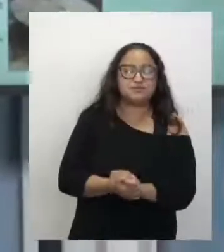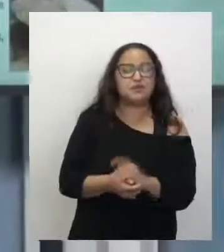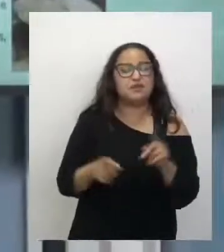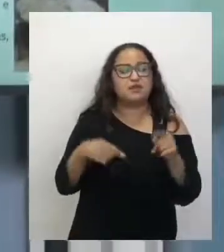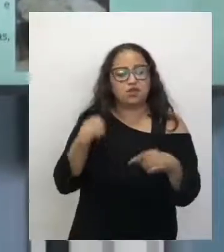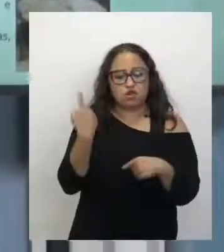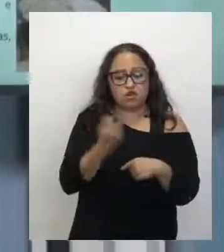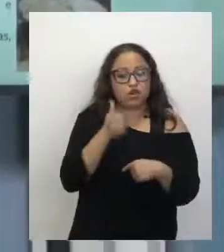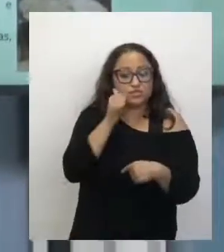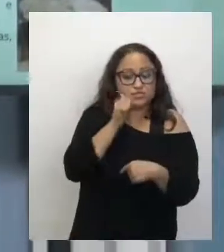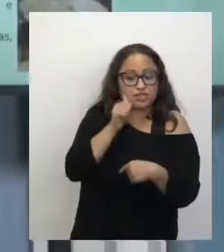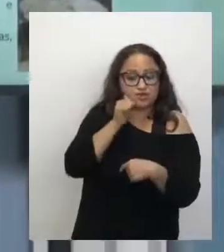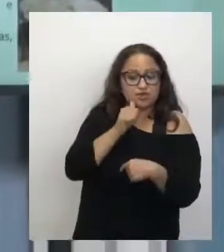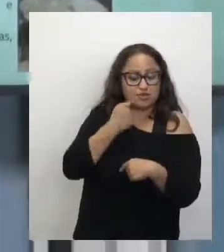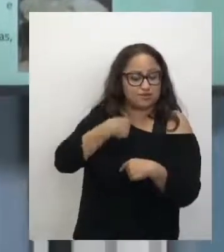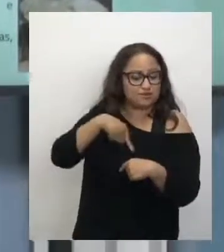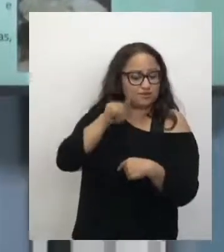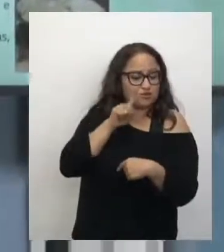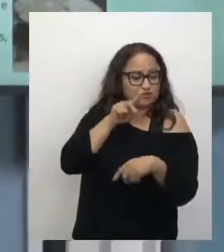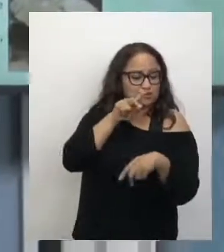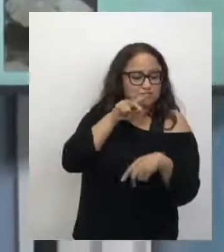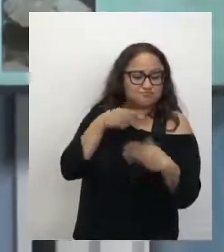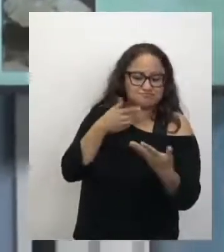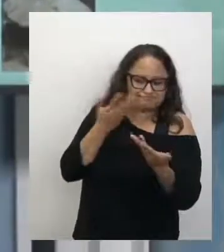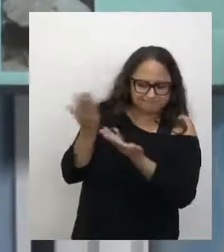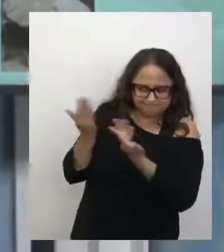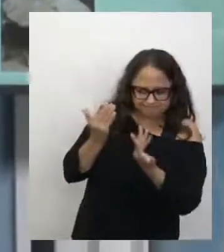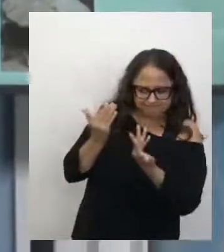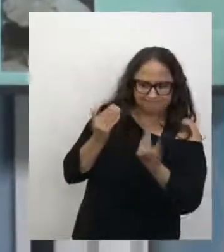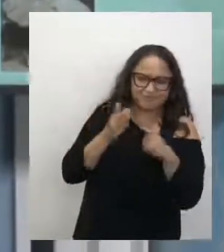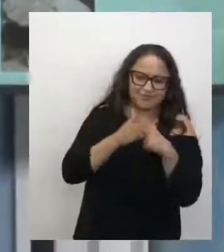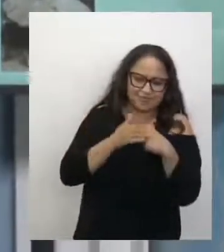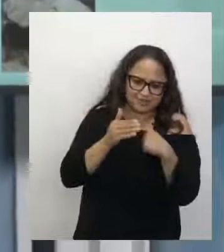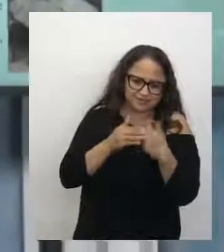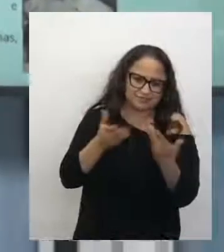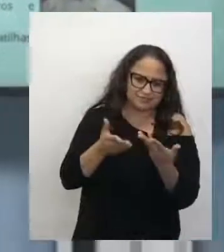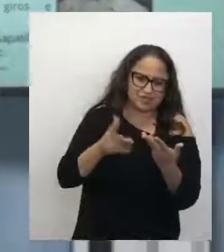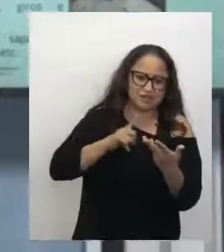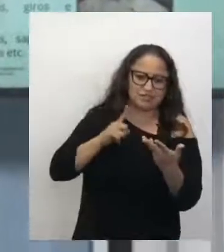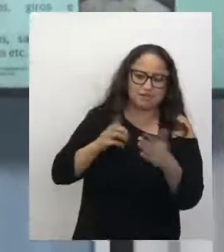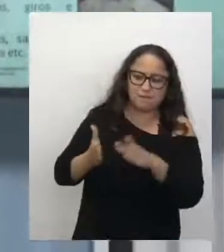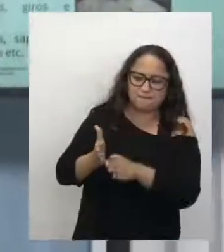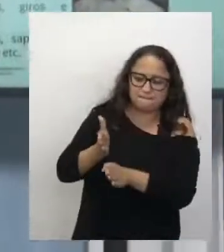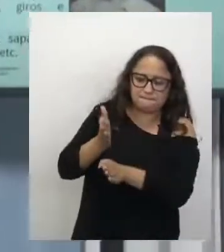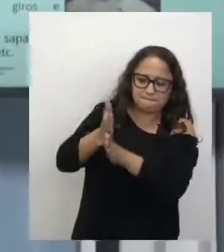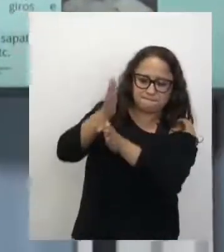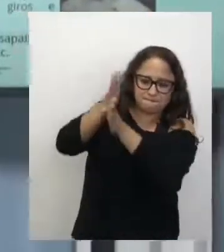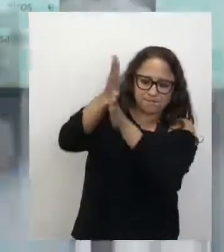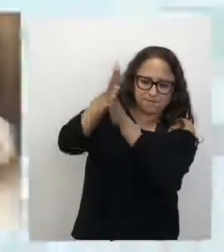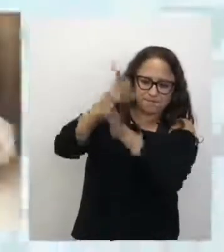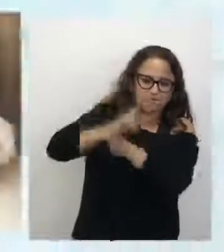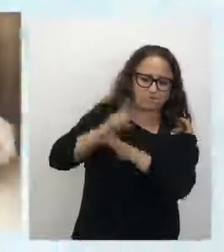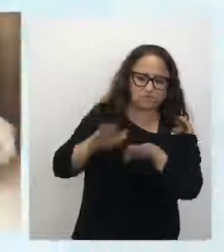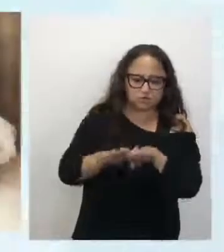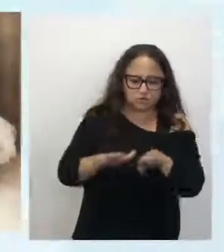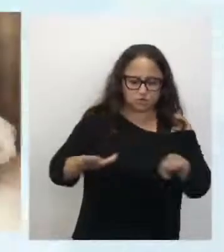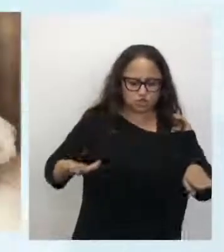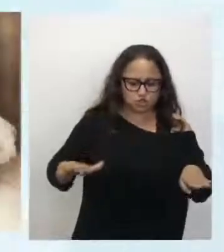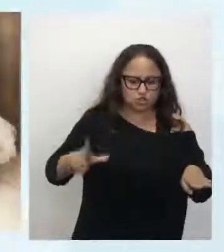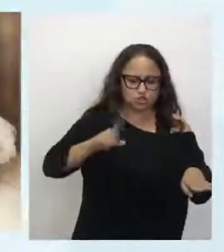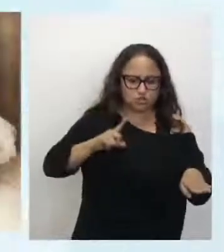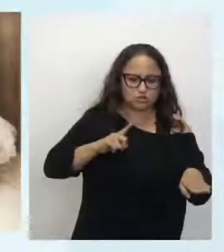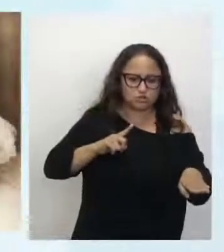gente que é menina, o nosso cavalheiro, tá? Então, nós temos paredes, chão, mobiliários de cena, né, que são